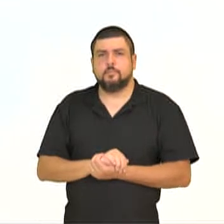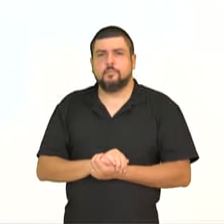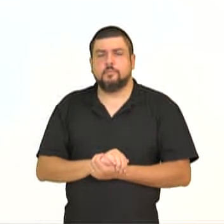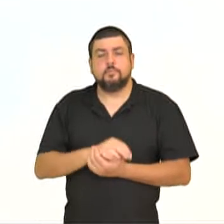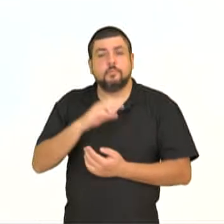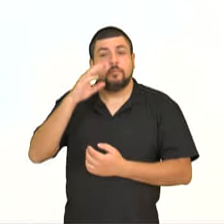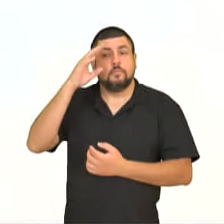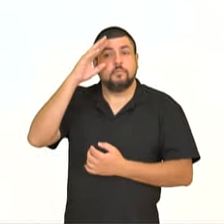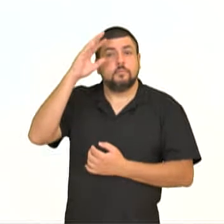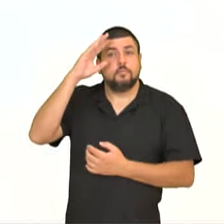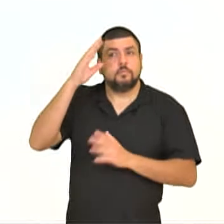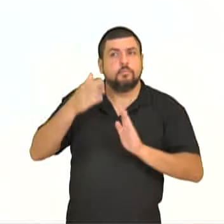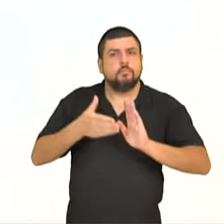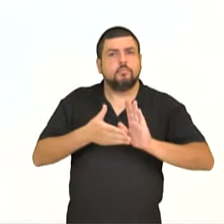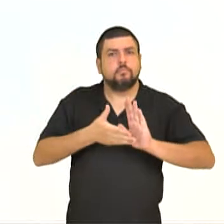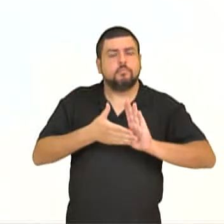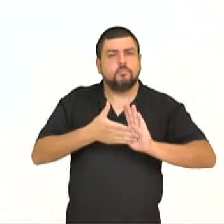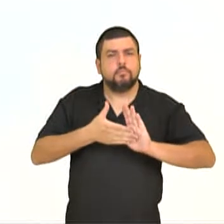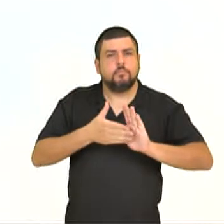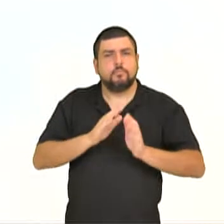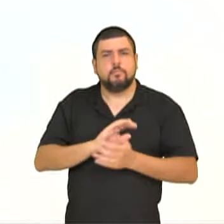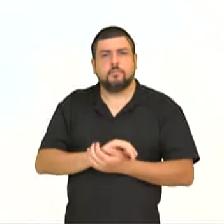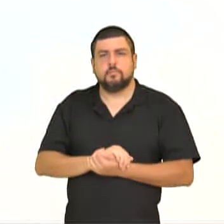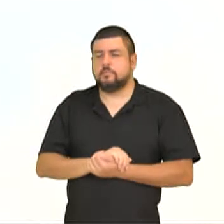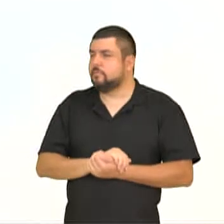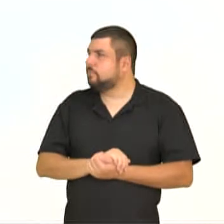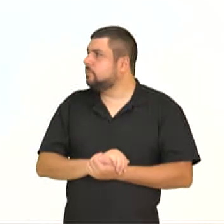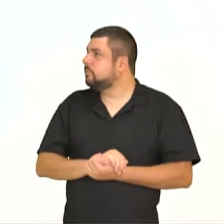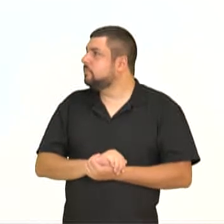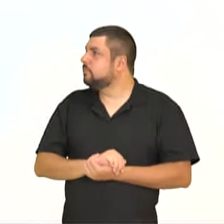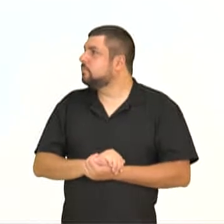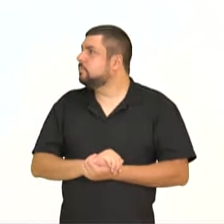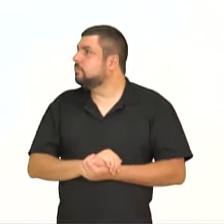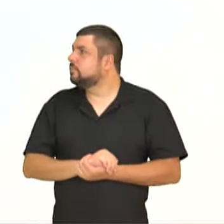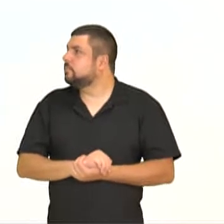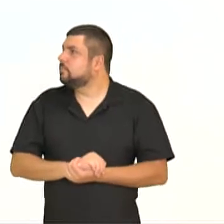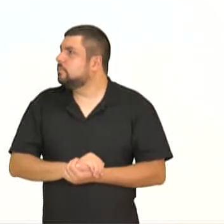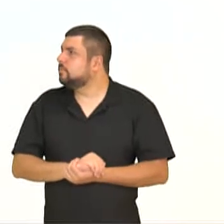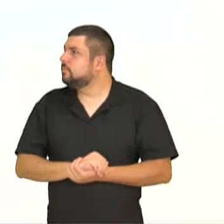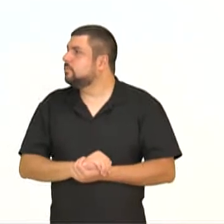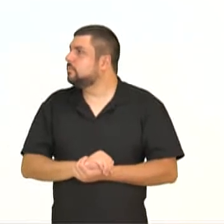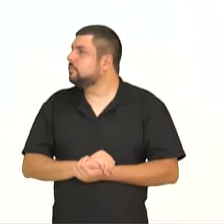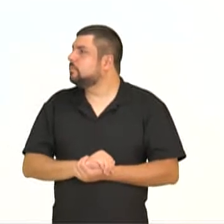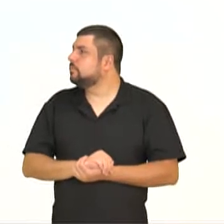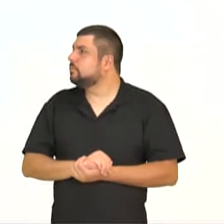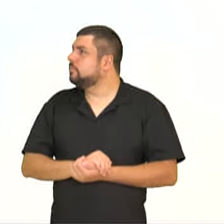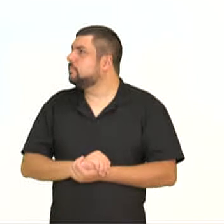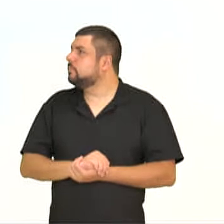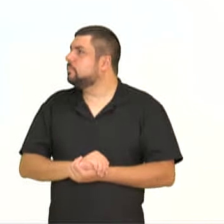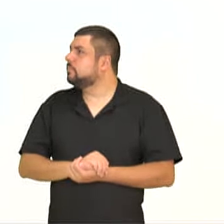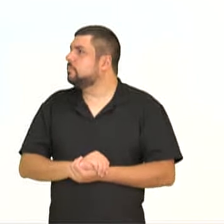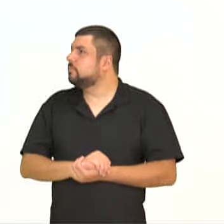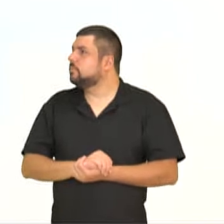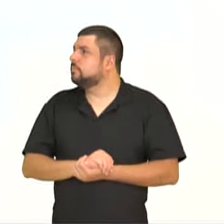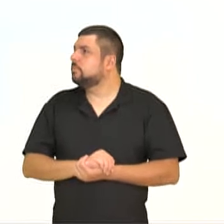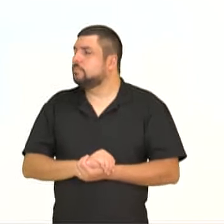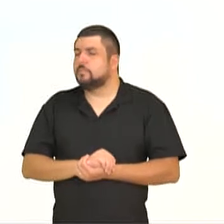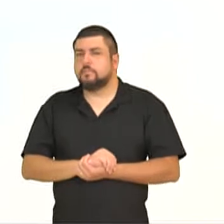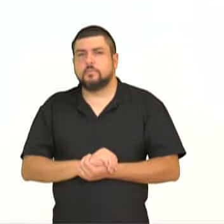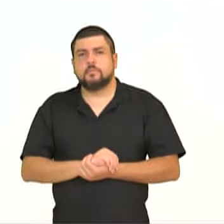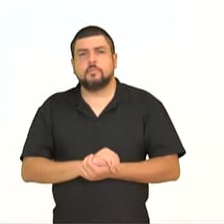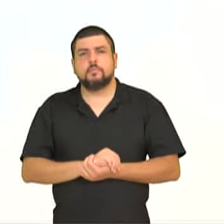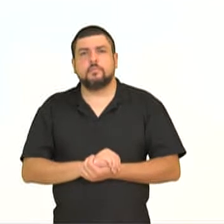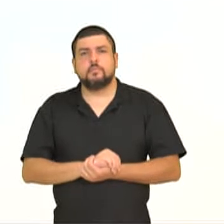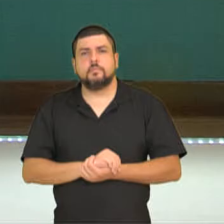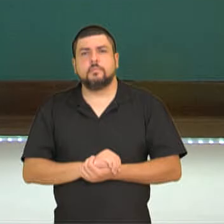passado, eres muito observadora. Serias uma investigadora excelente. Aqui está dizendo assim,